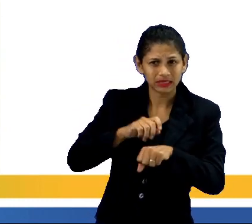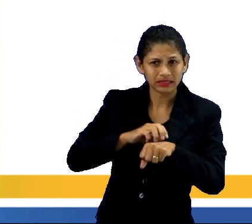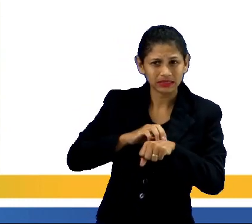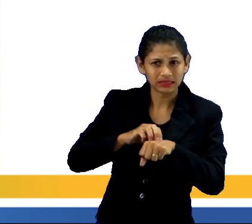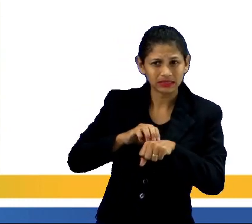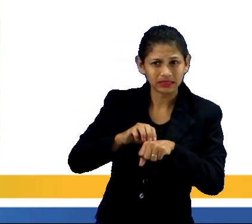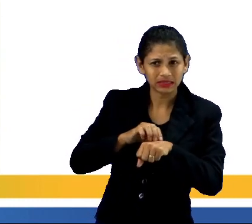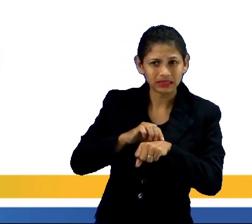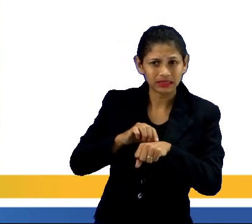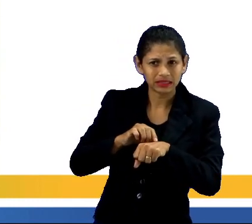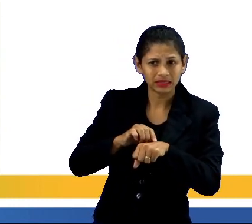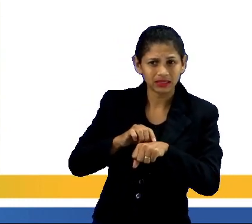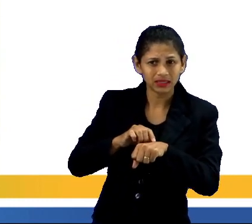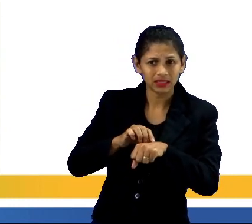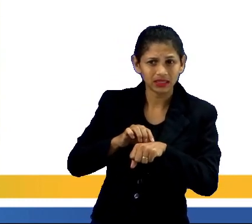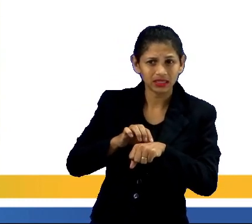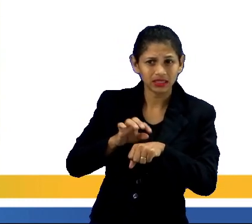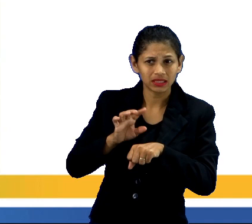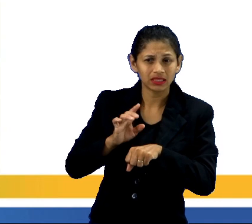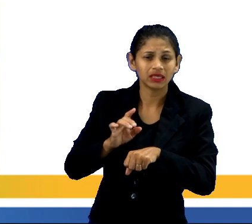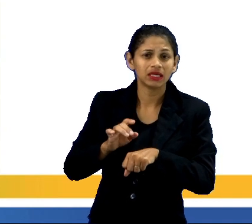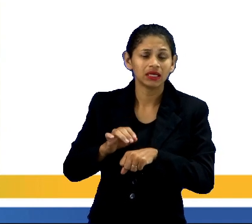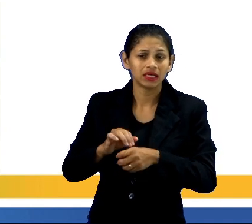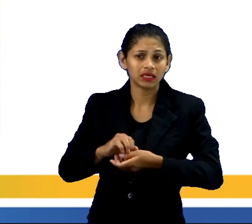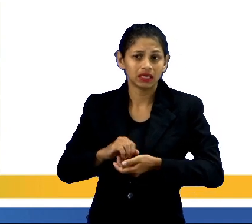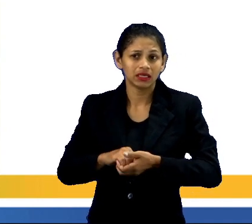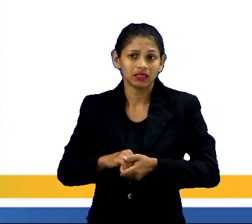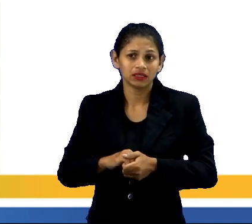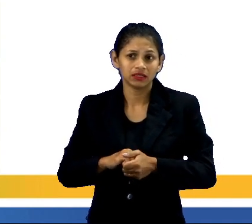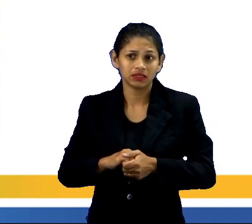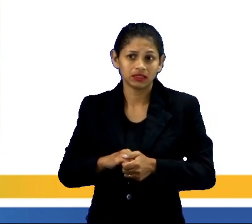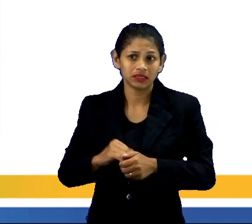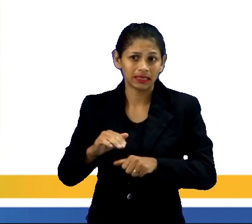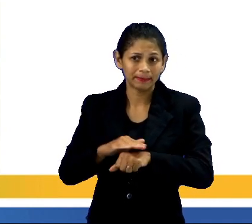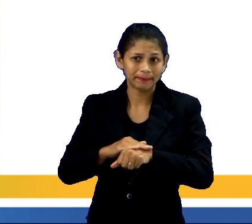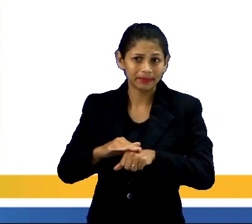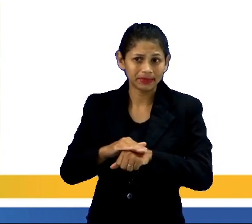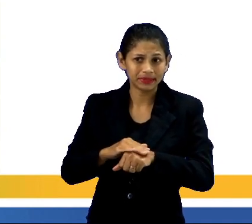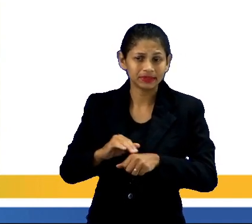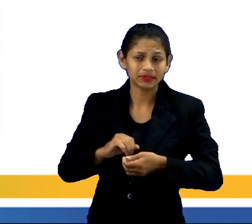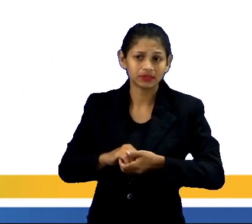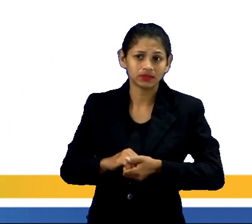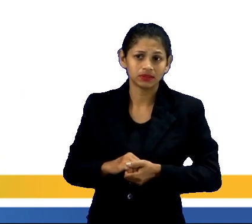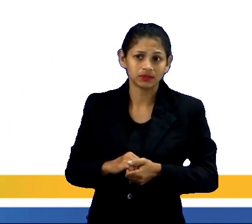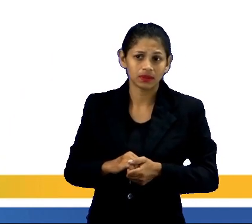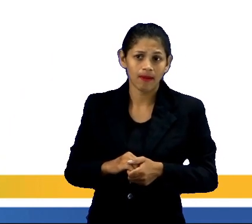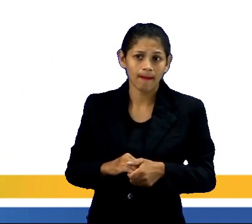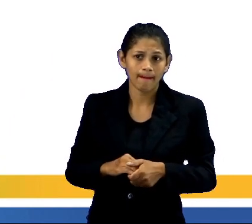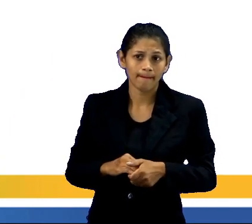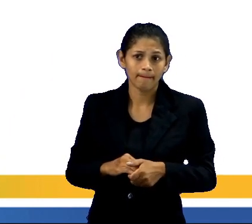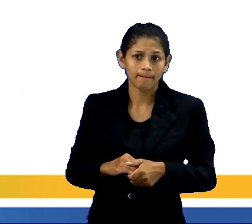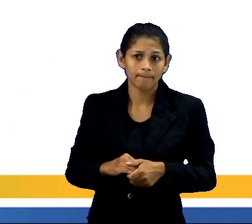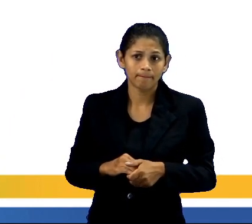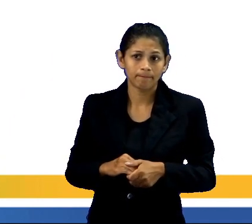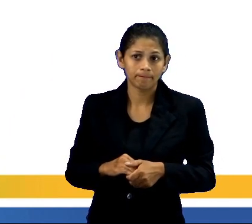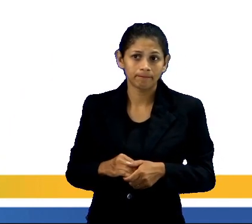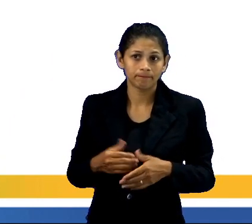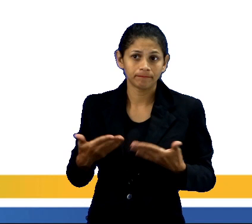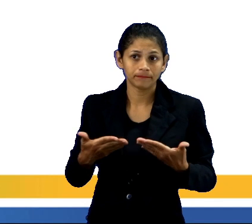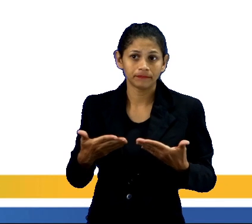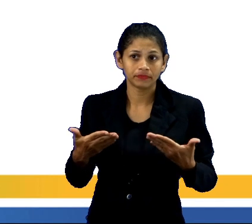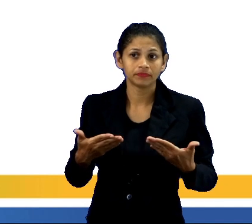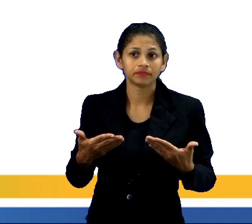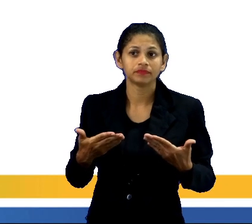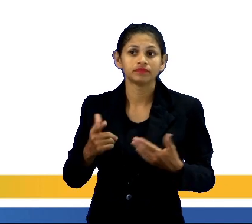depois do tratamento como a gente teve uma melhora significativa, né, desse paciente. A gente também